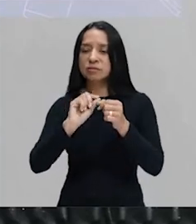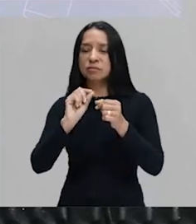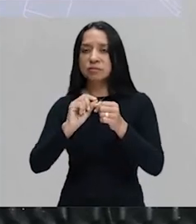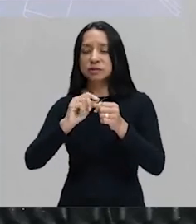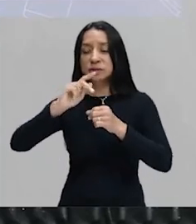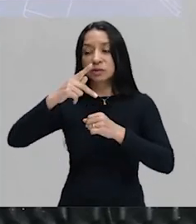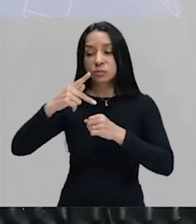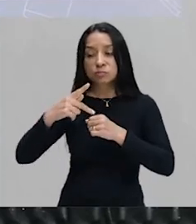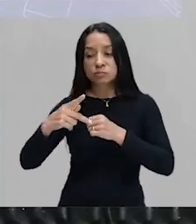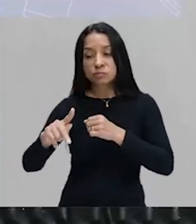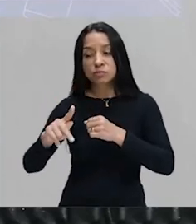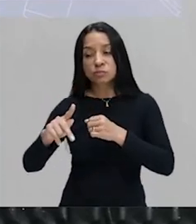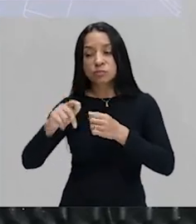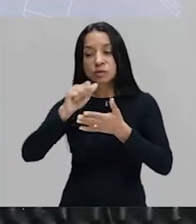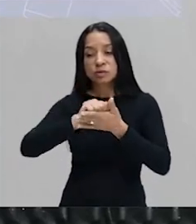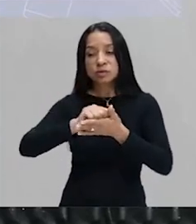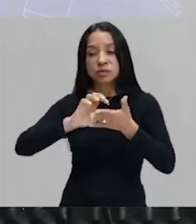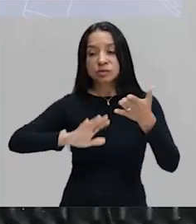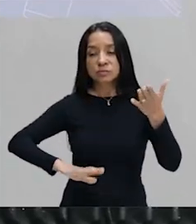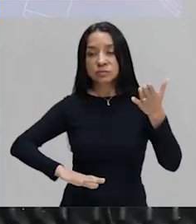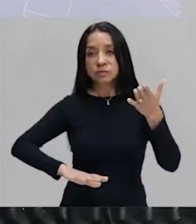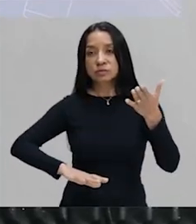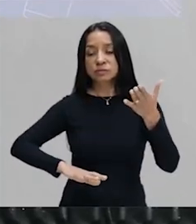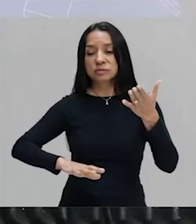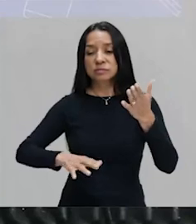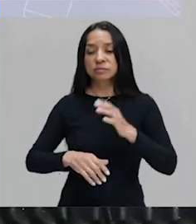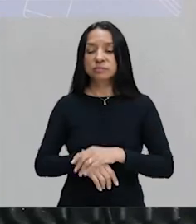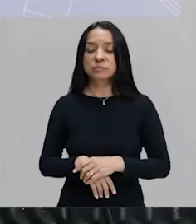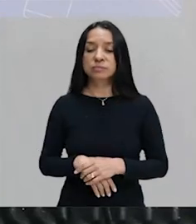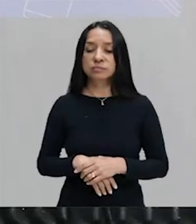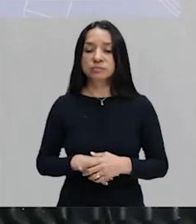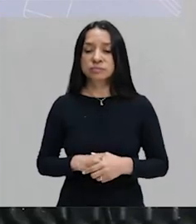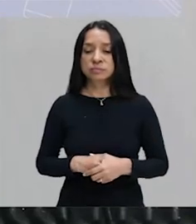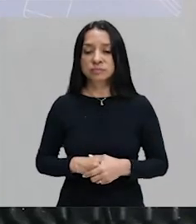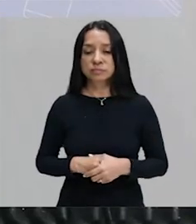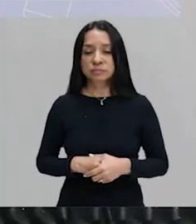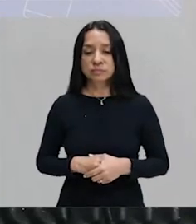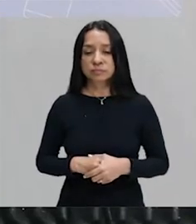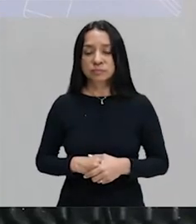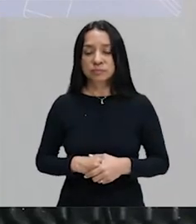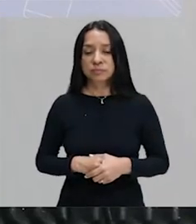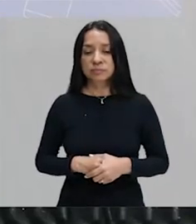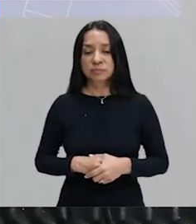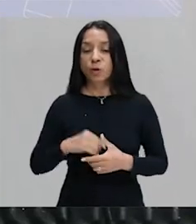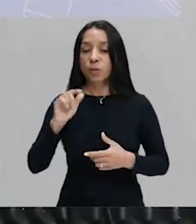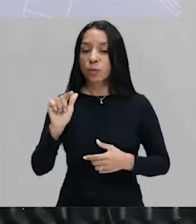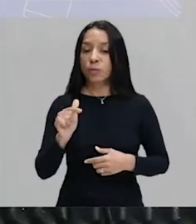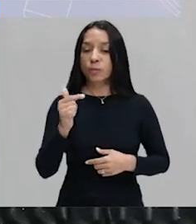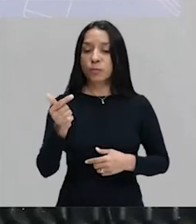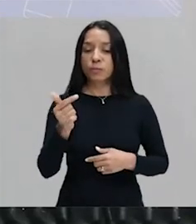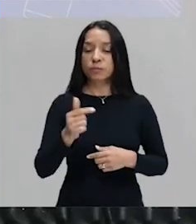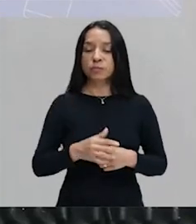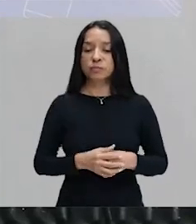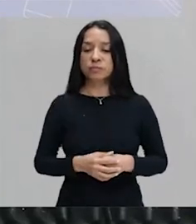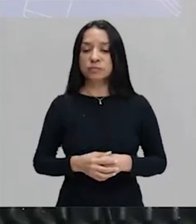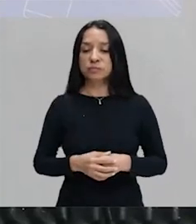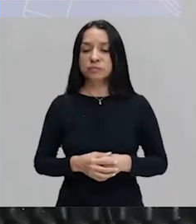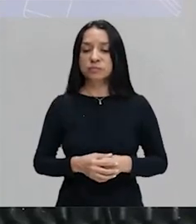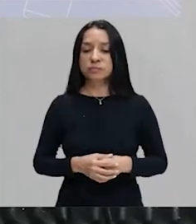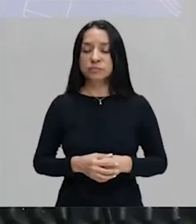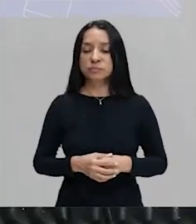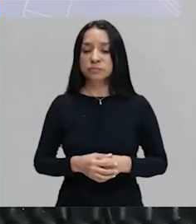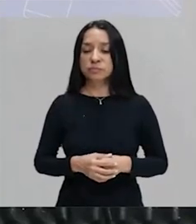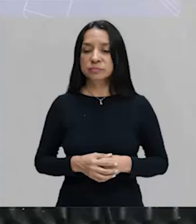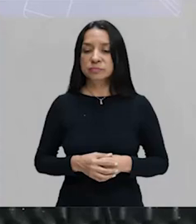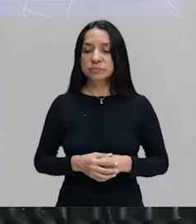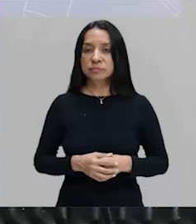haciendo sus tareas. Então, Maria está fazendo suas tarefas. Já está todo